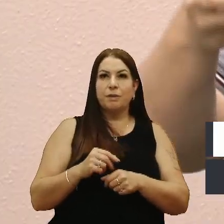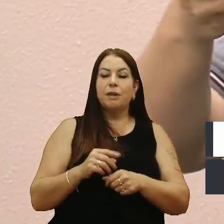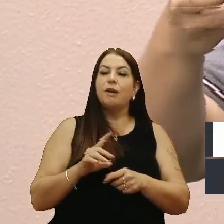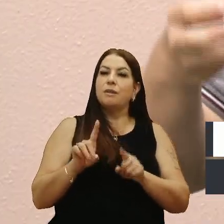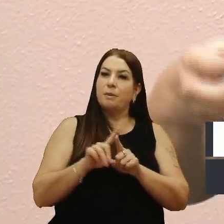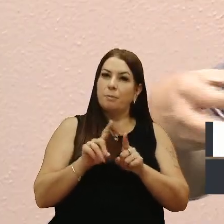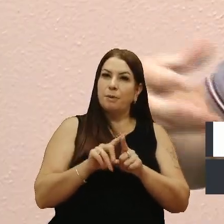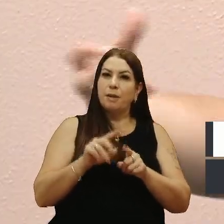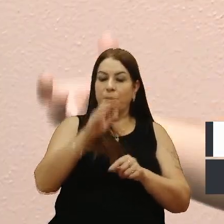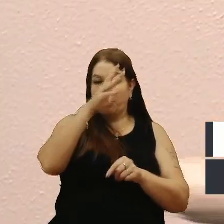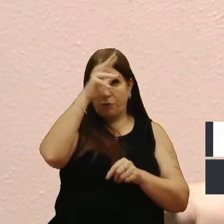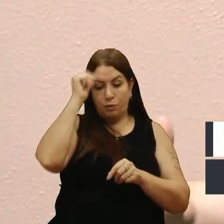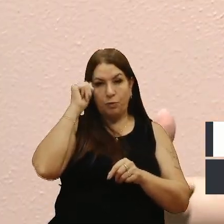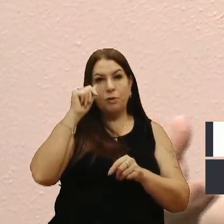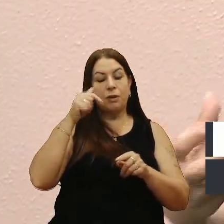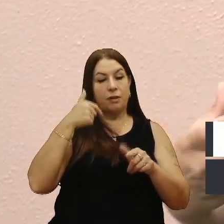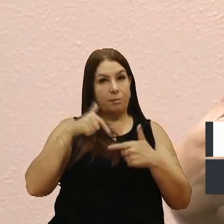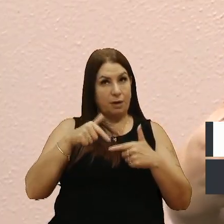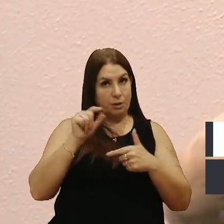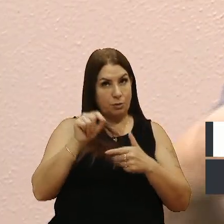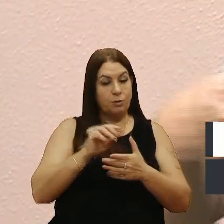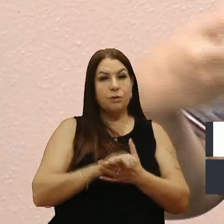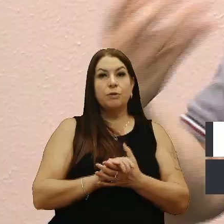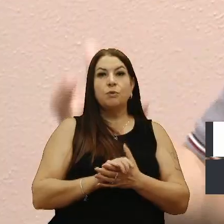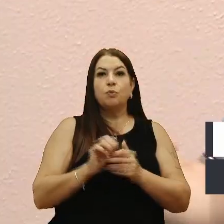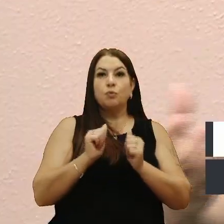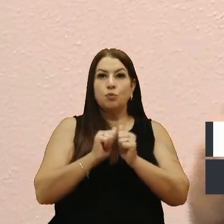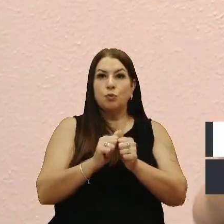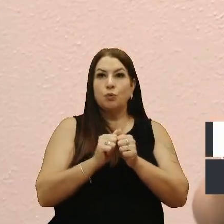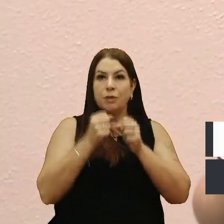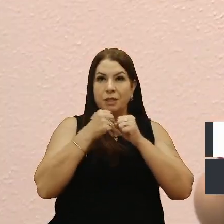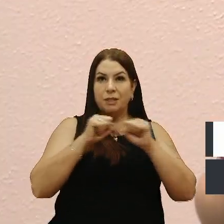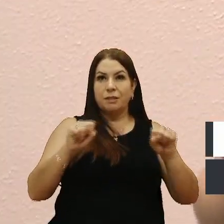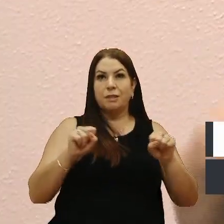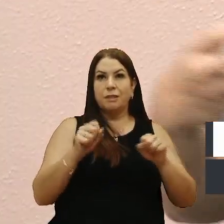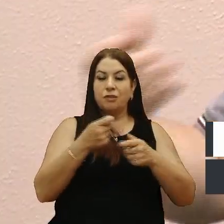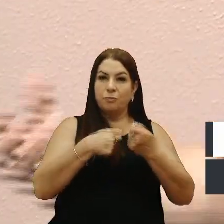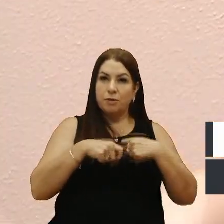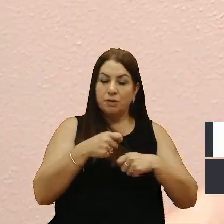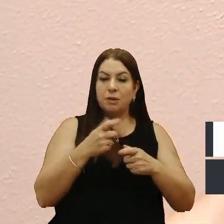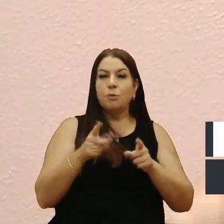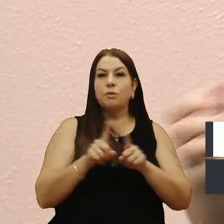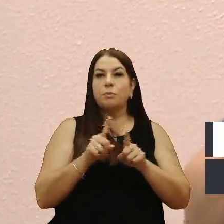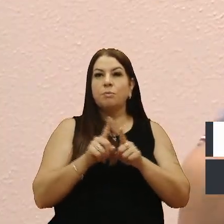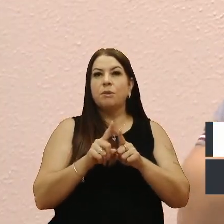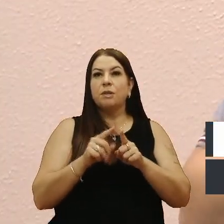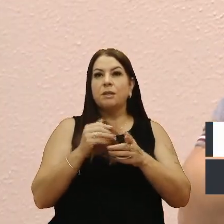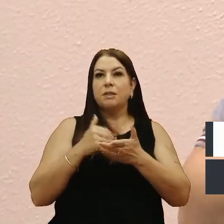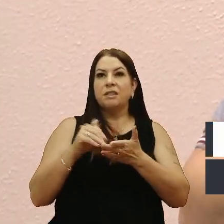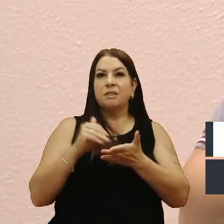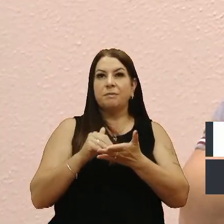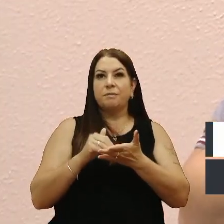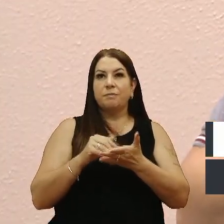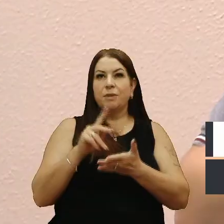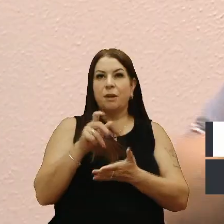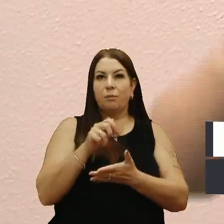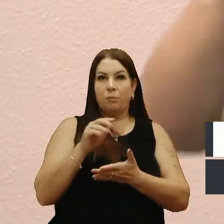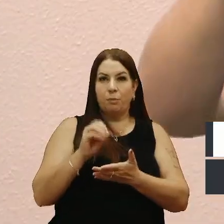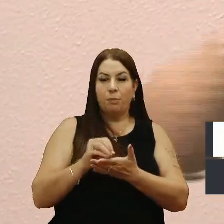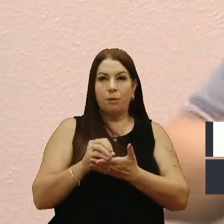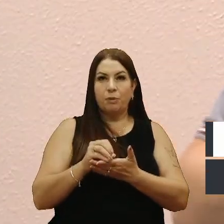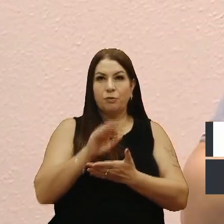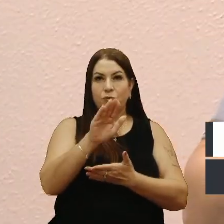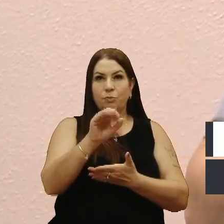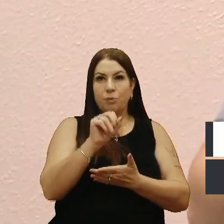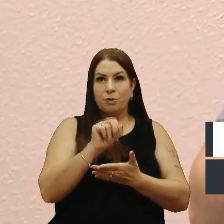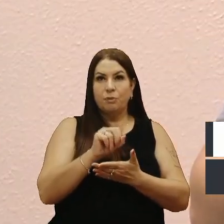A Prefeitura tem que trabalhar a questão através da Secretaria de Administração, através do secretário Paulo, a nomeação